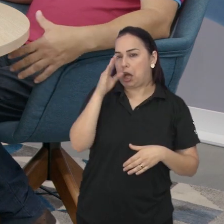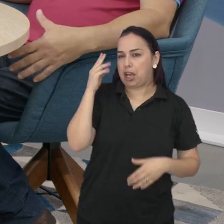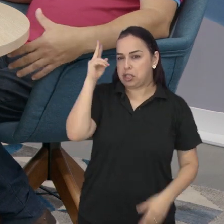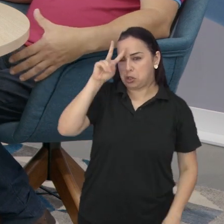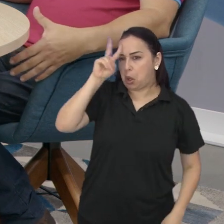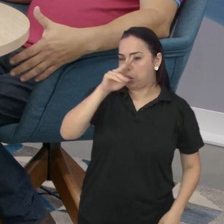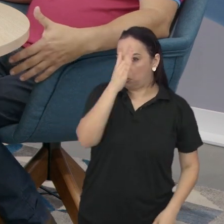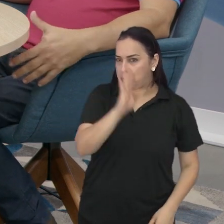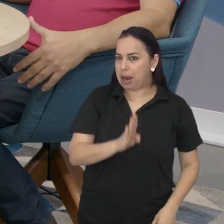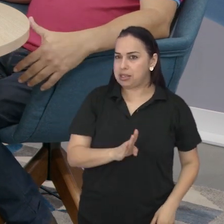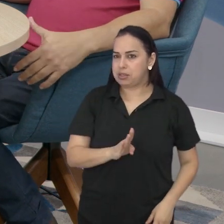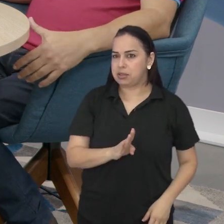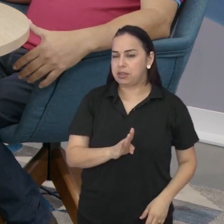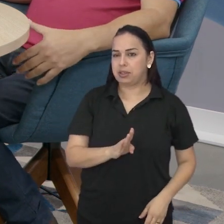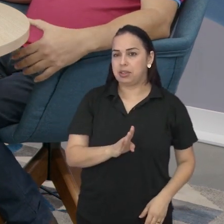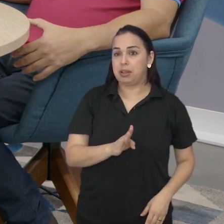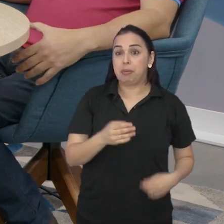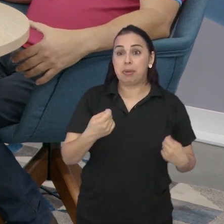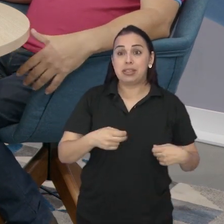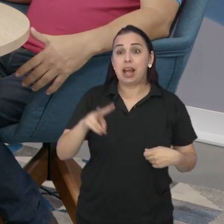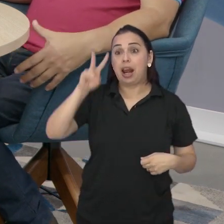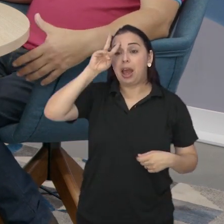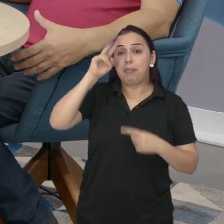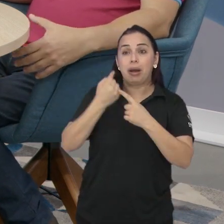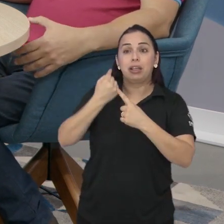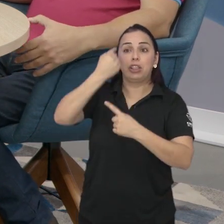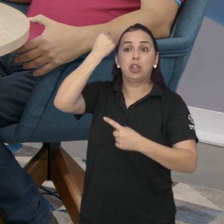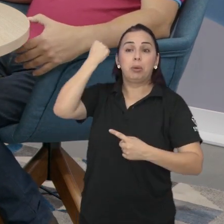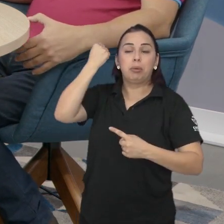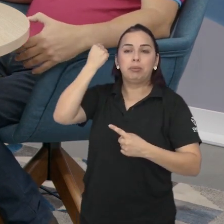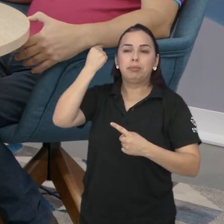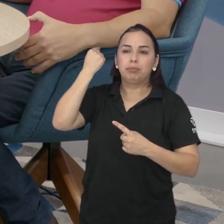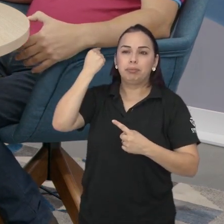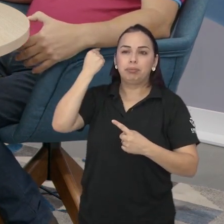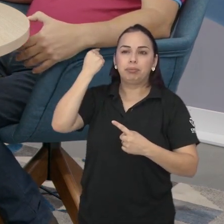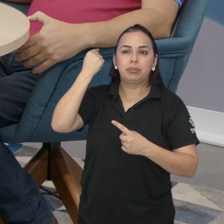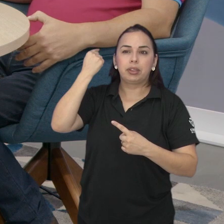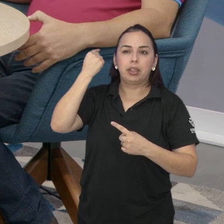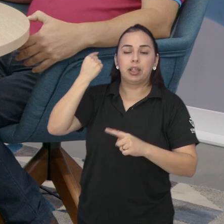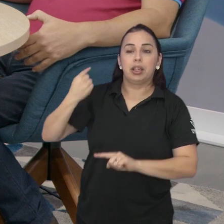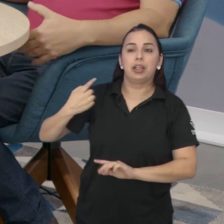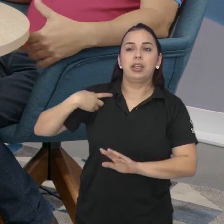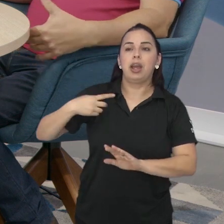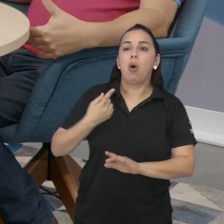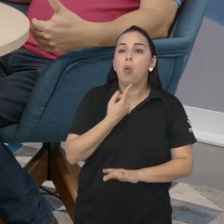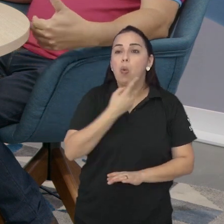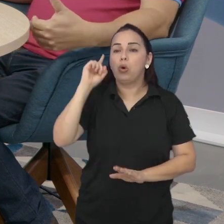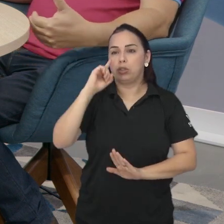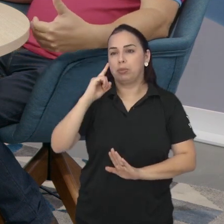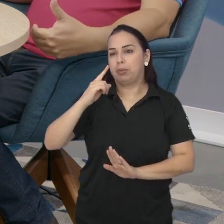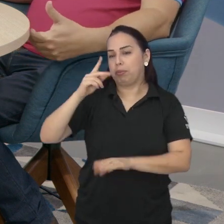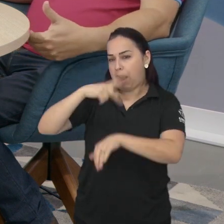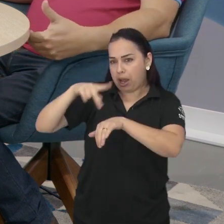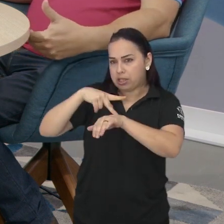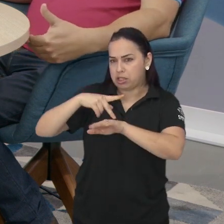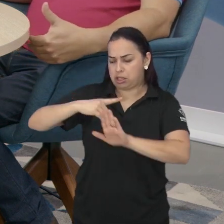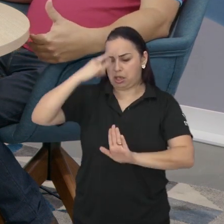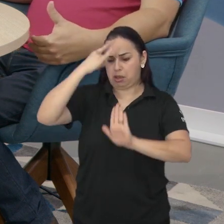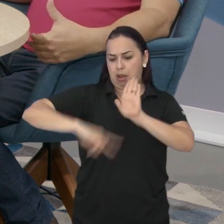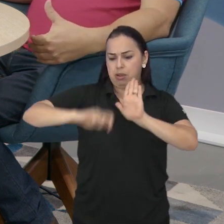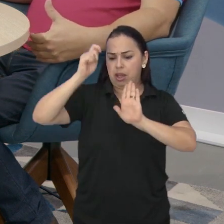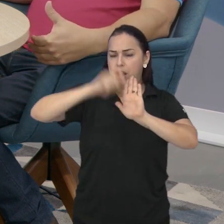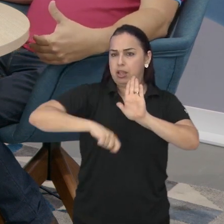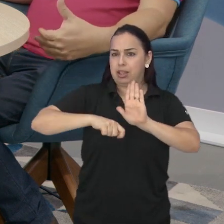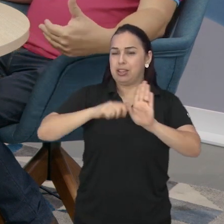nos traz isso, né? Correto. A gente não pode esquecer que o Brasil foi o último país a abolir a escravatura. E